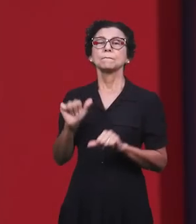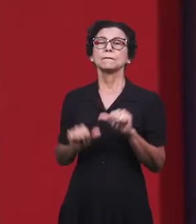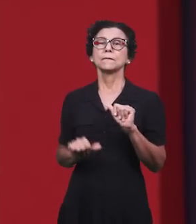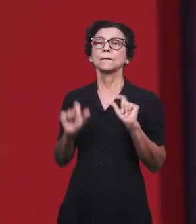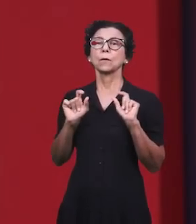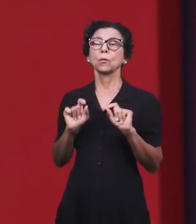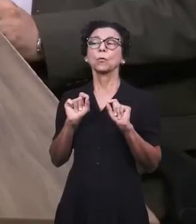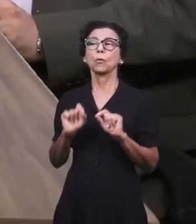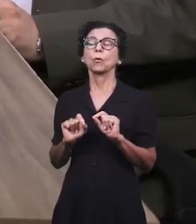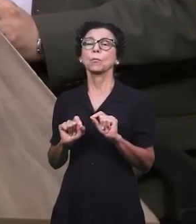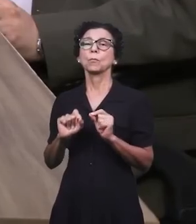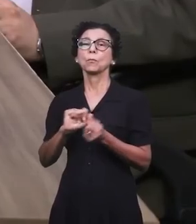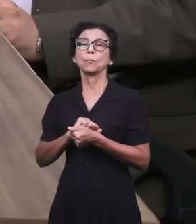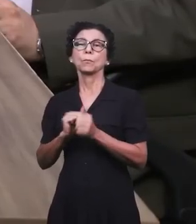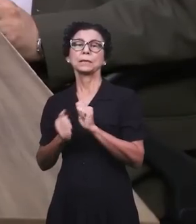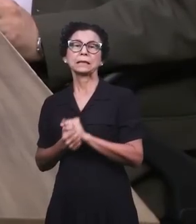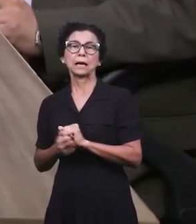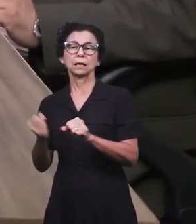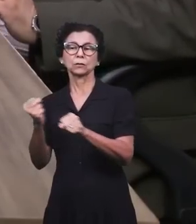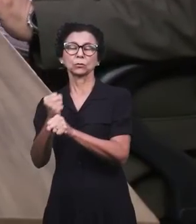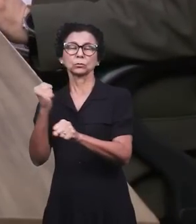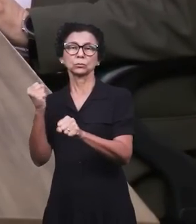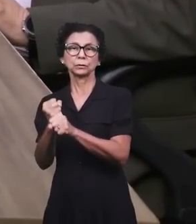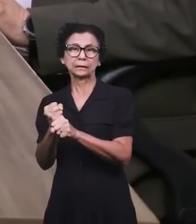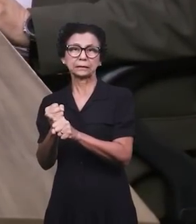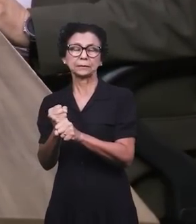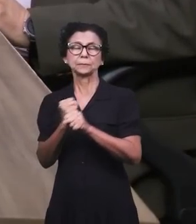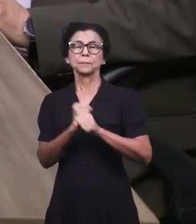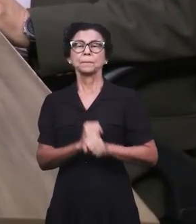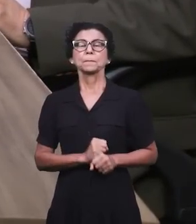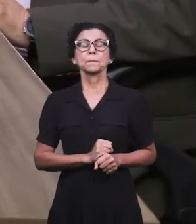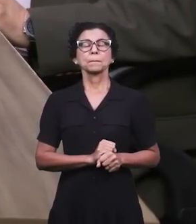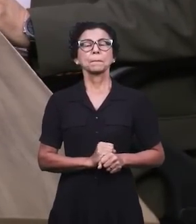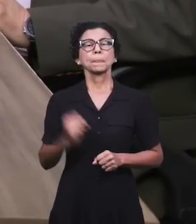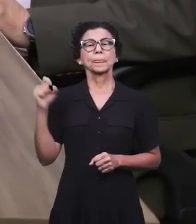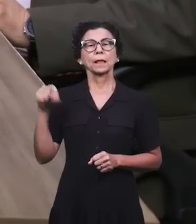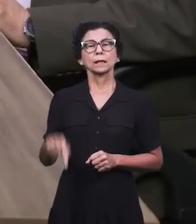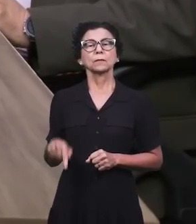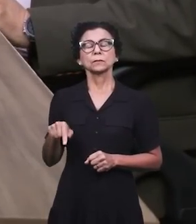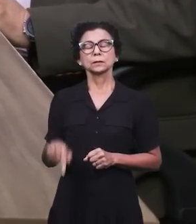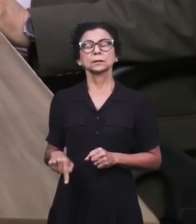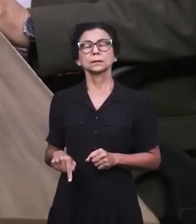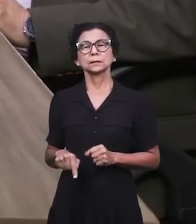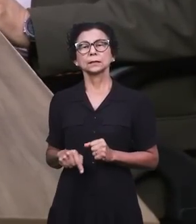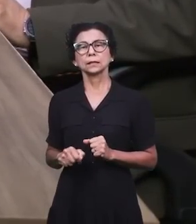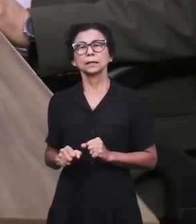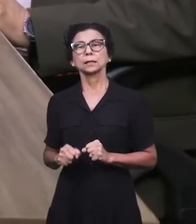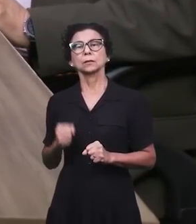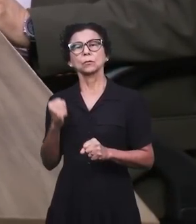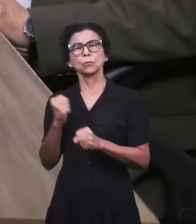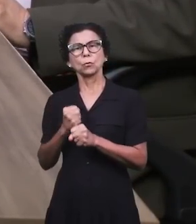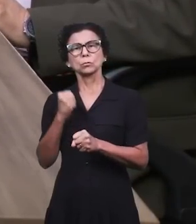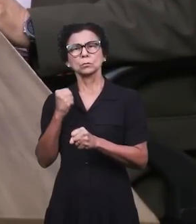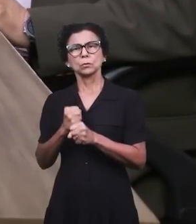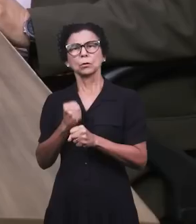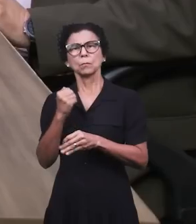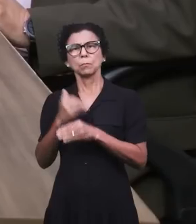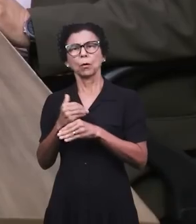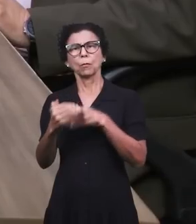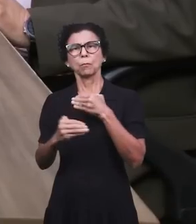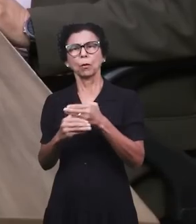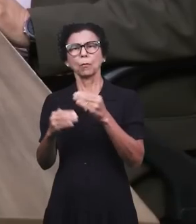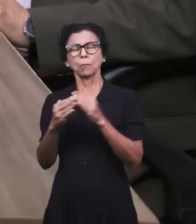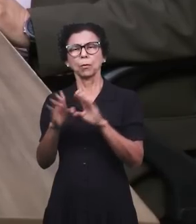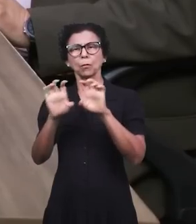vai adotar. E aí, diante dessa fundação, você vai ter a construção edificada para a parte da